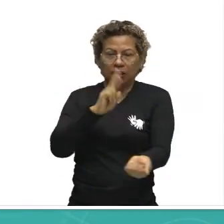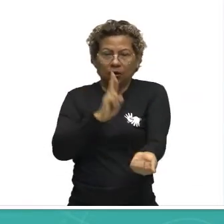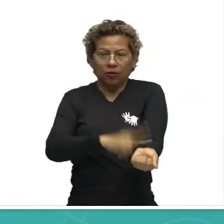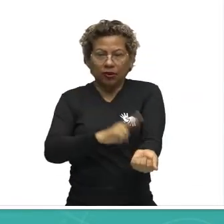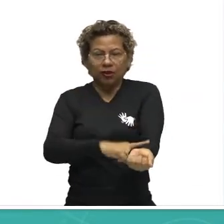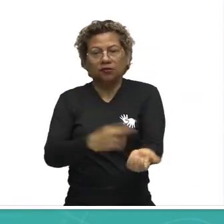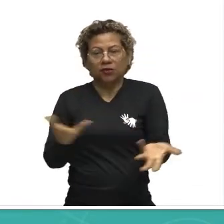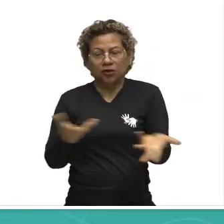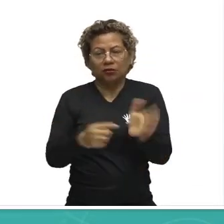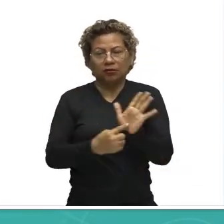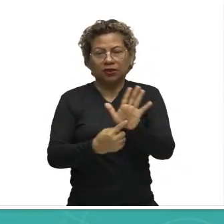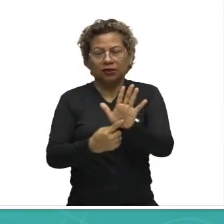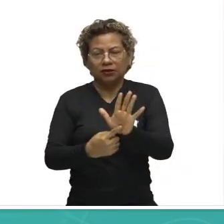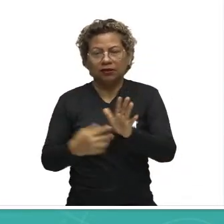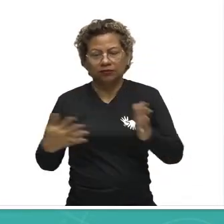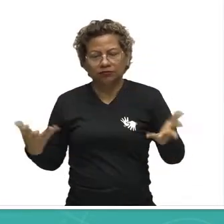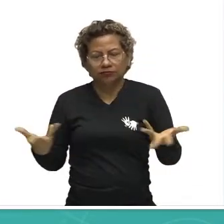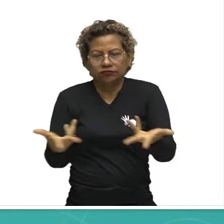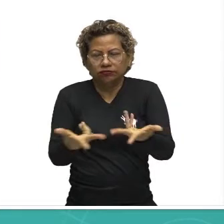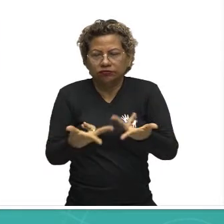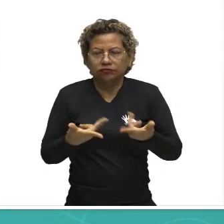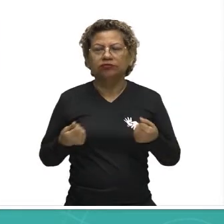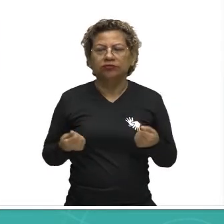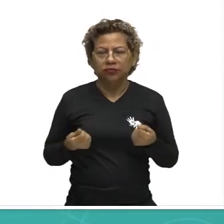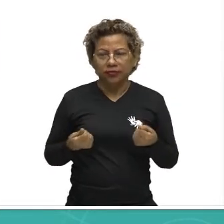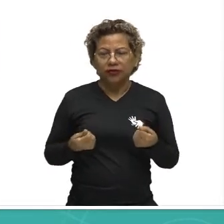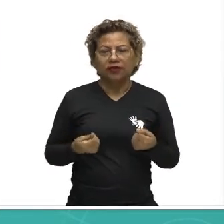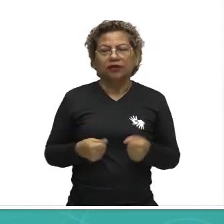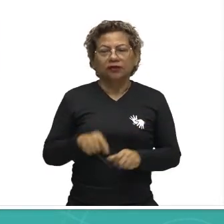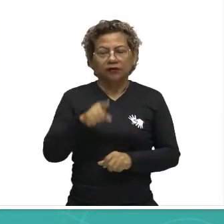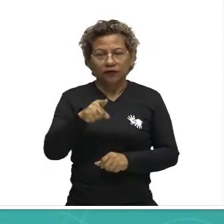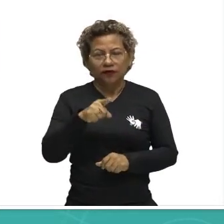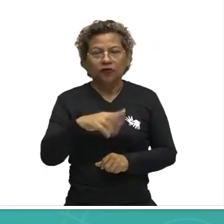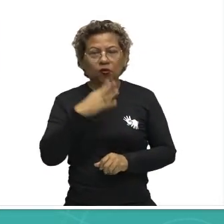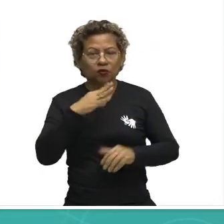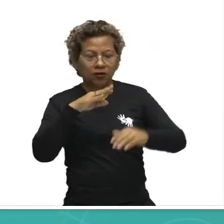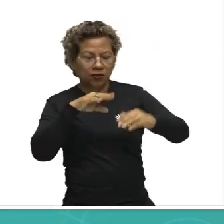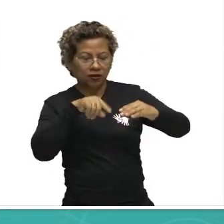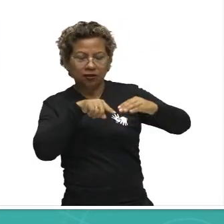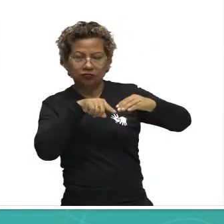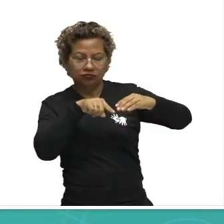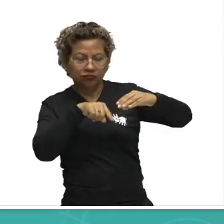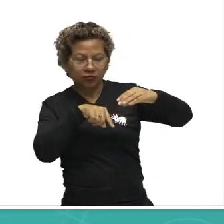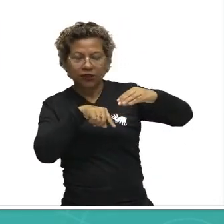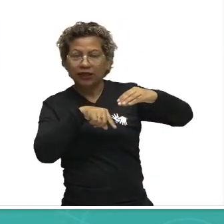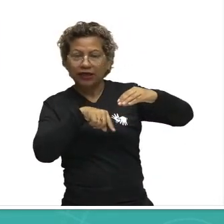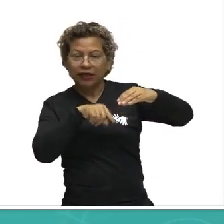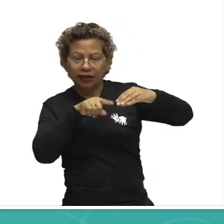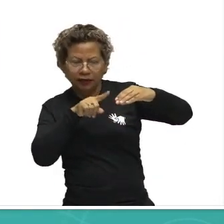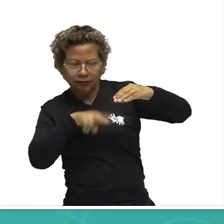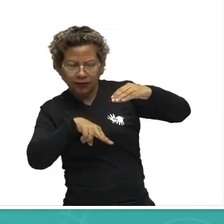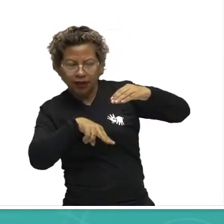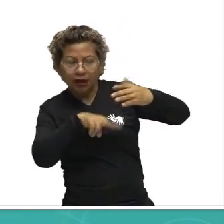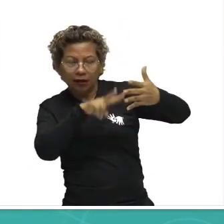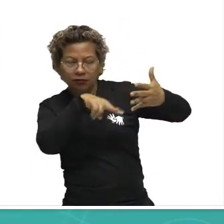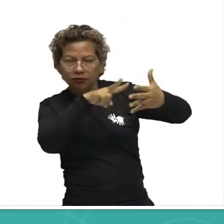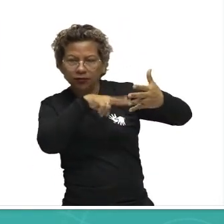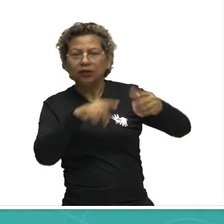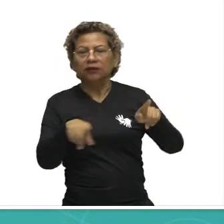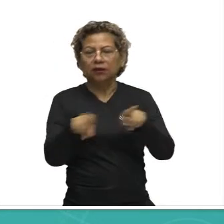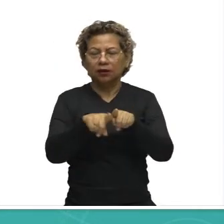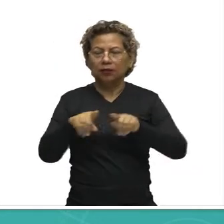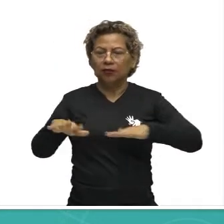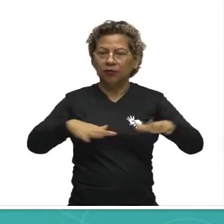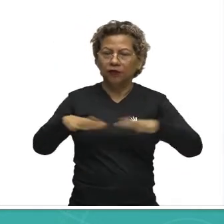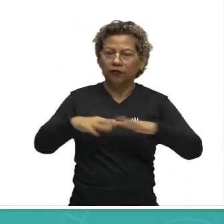mais animado, que vai movimentar assim um pouco da caverna, da pintura, da parede pré-histórica, mas os movimentos